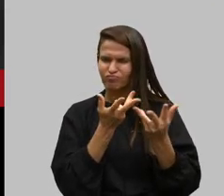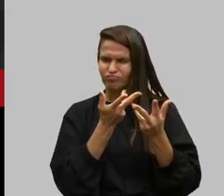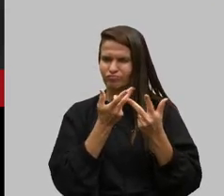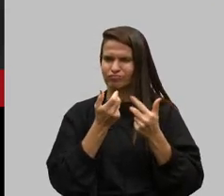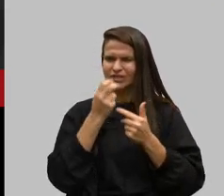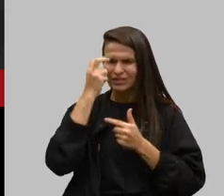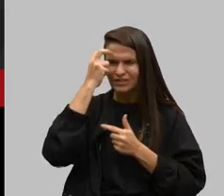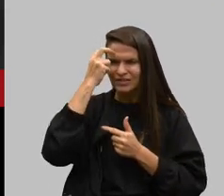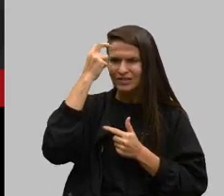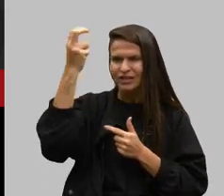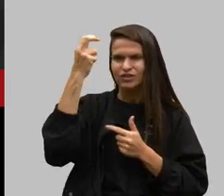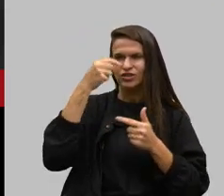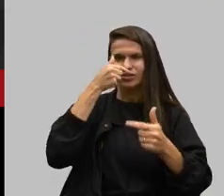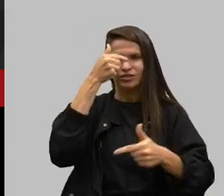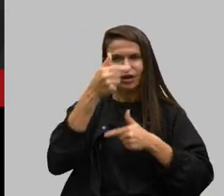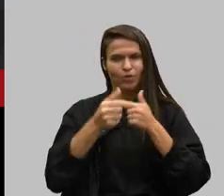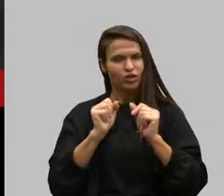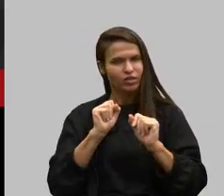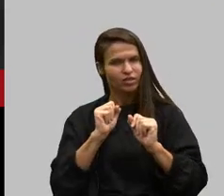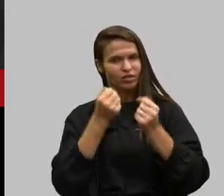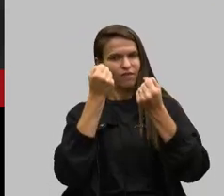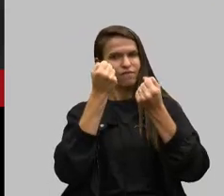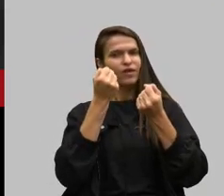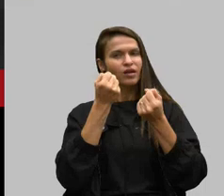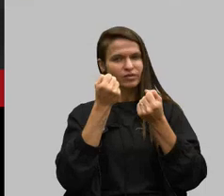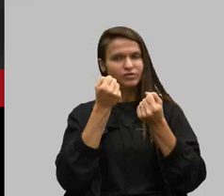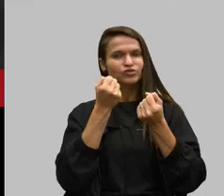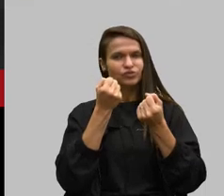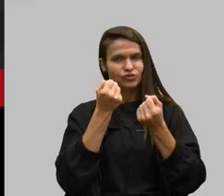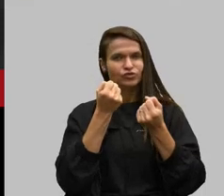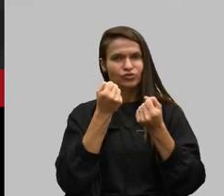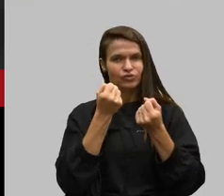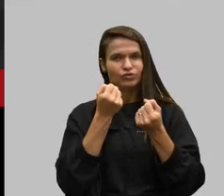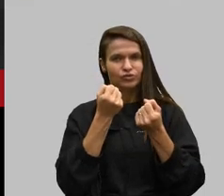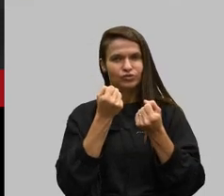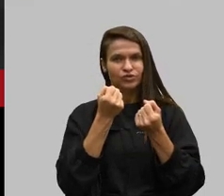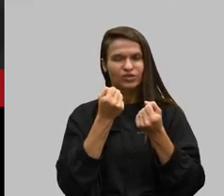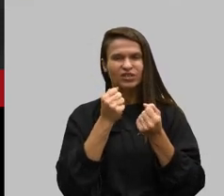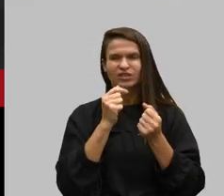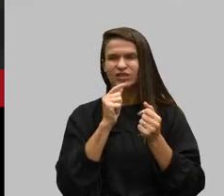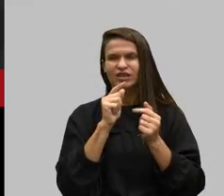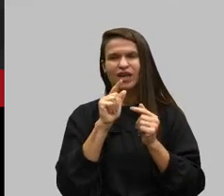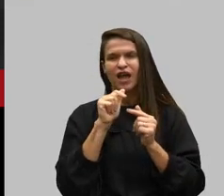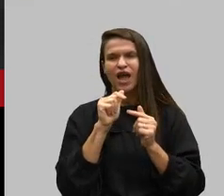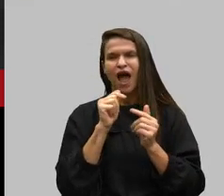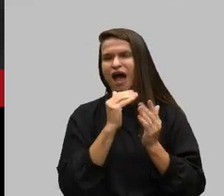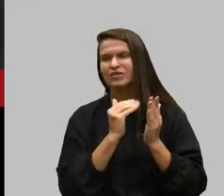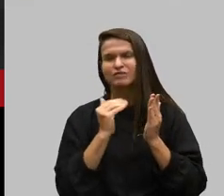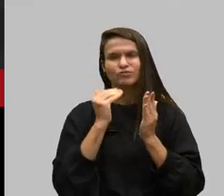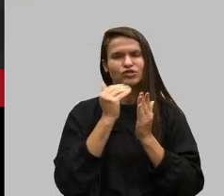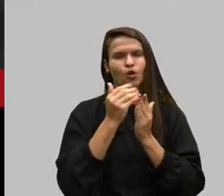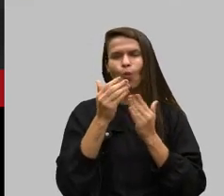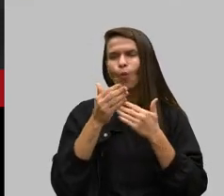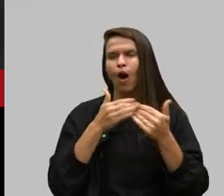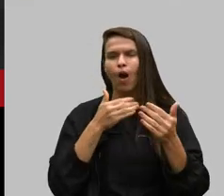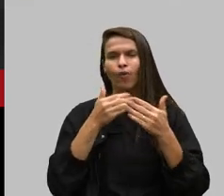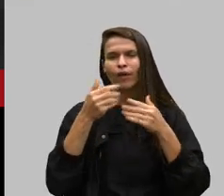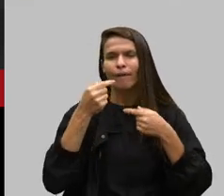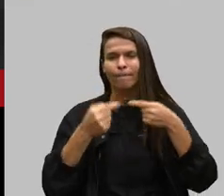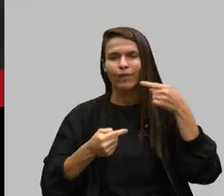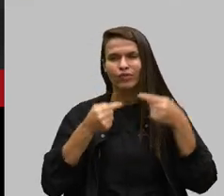trabalhador e defende uma causa que é acima de qualquer política você defende os